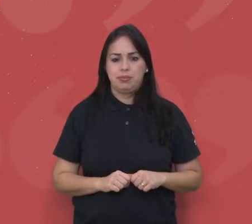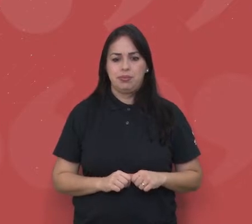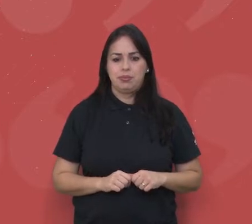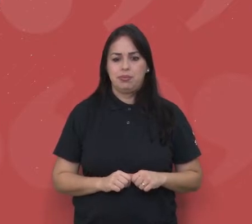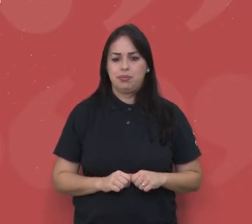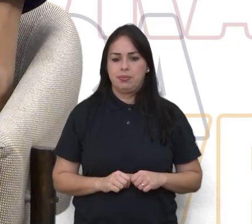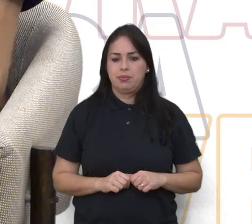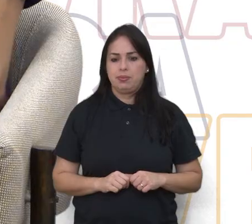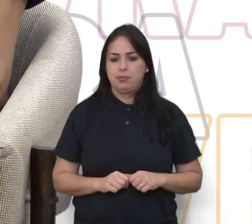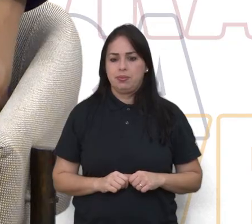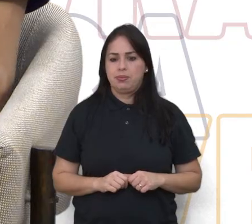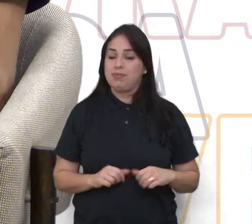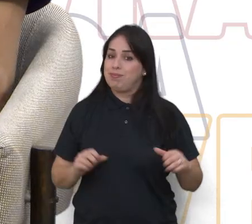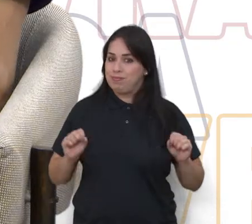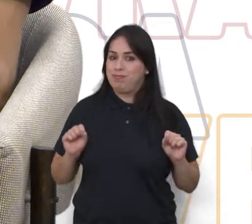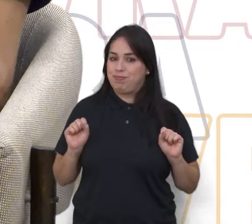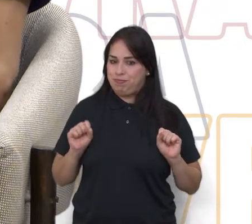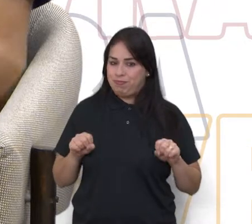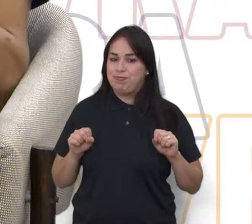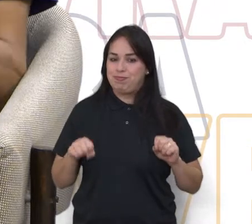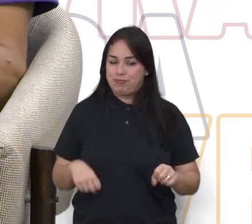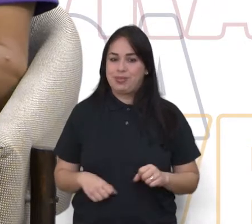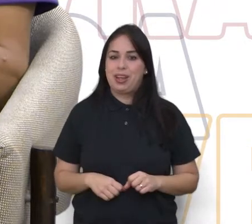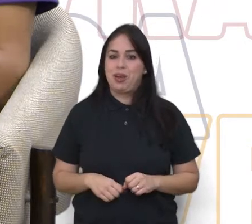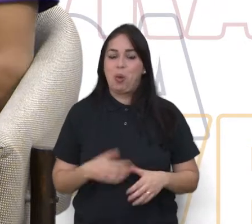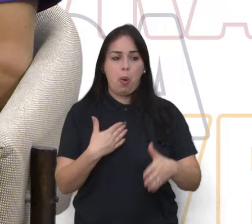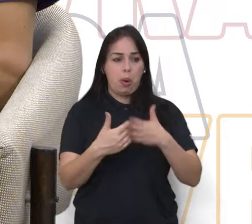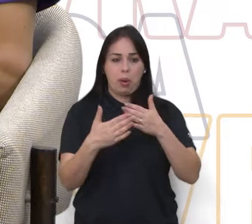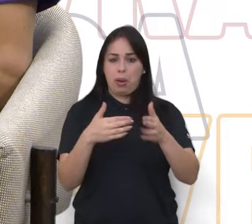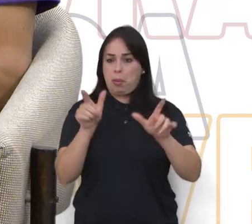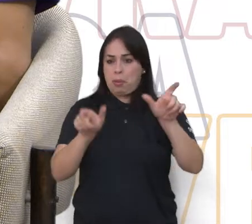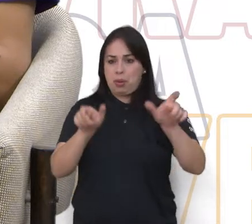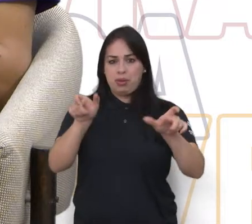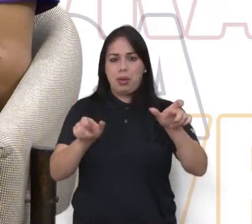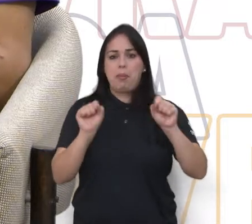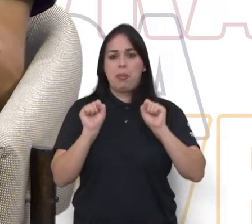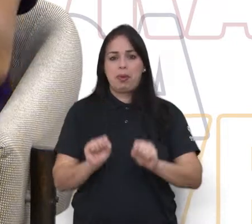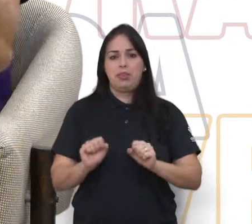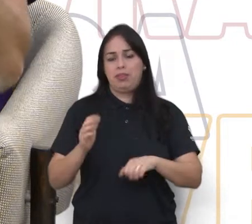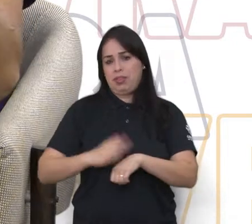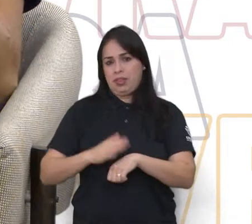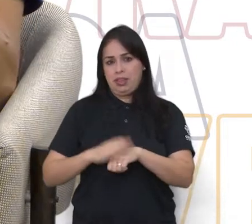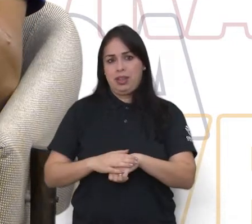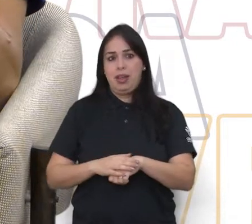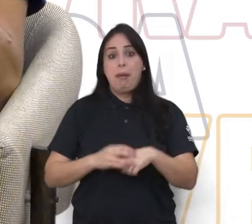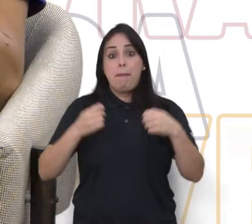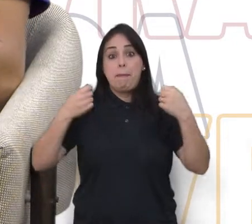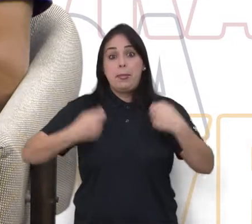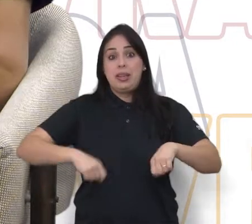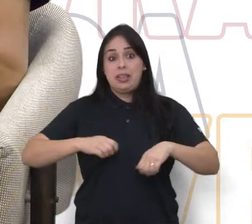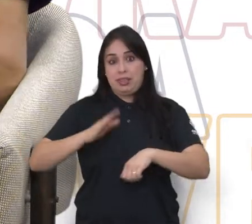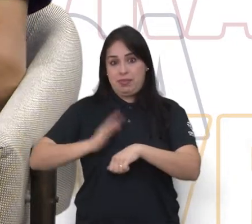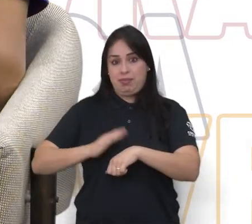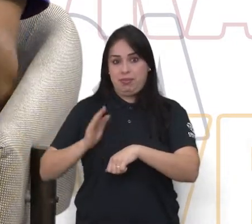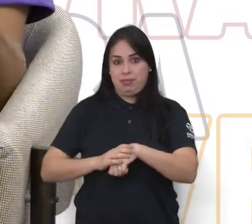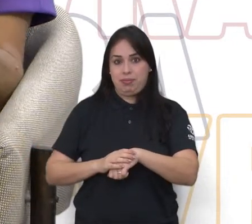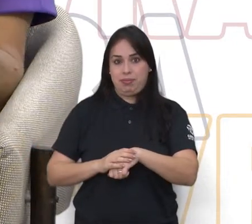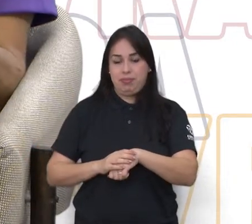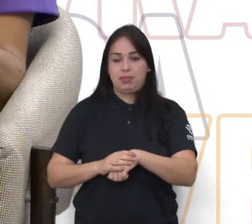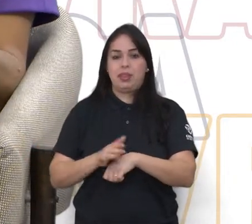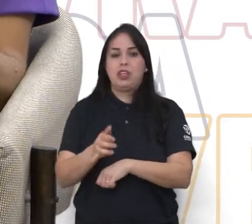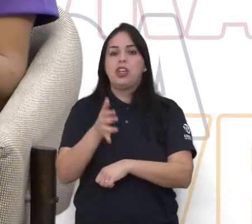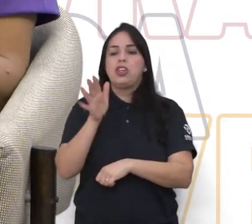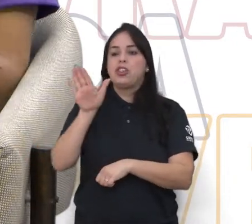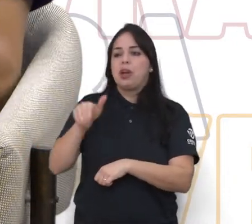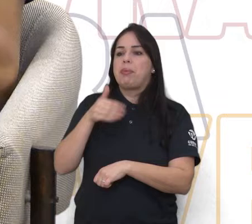casa? Sim, qualquer pessoa pode fazer. Aliás, eu acho que assim, deve fazer. Reúne o pai,